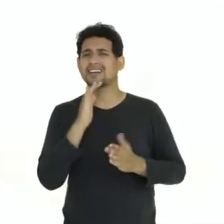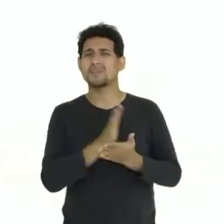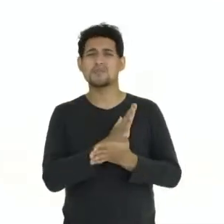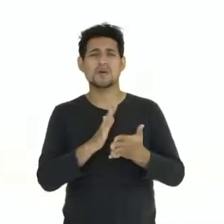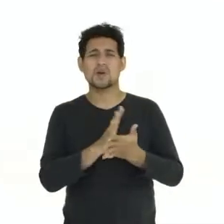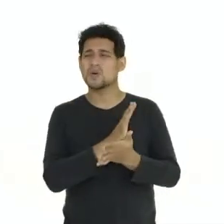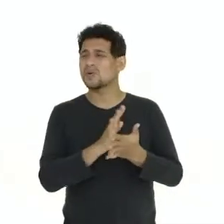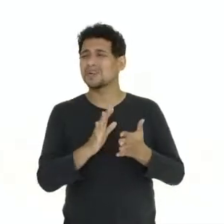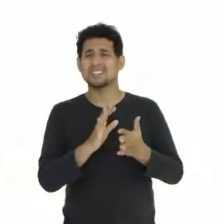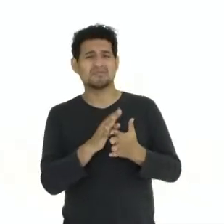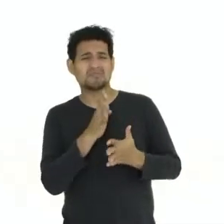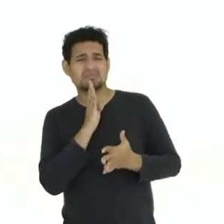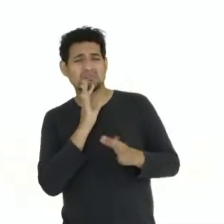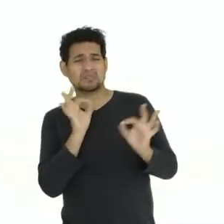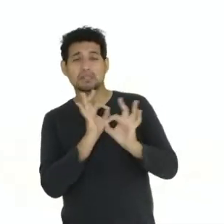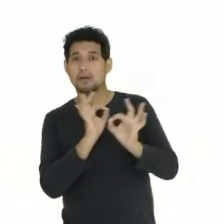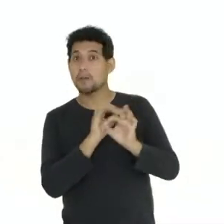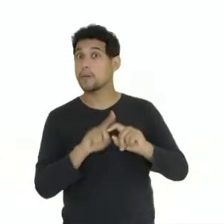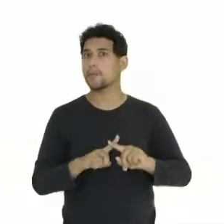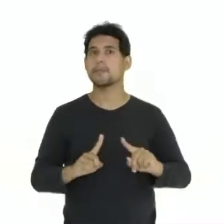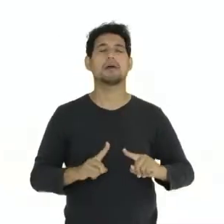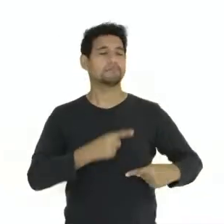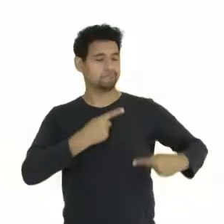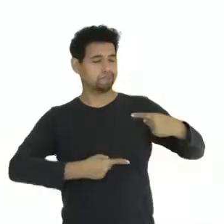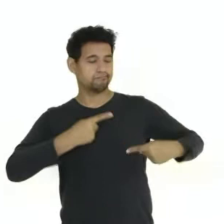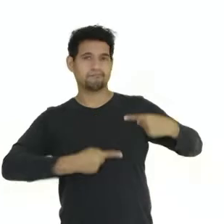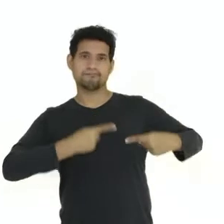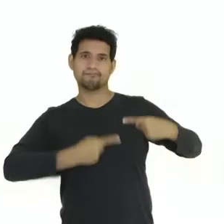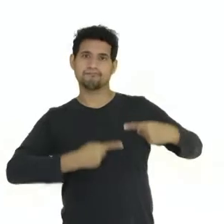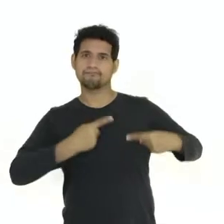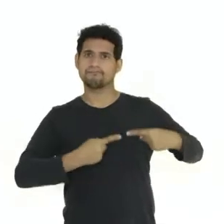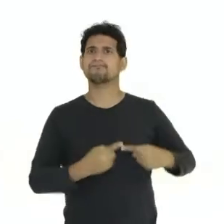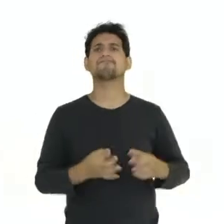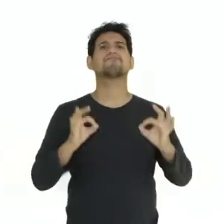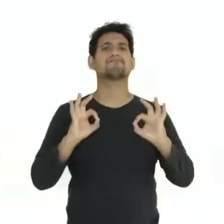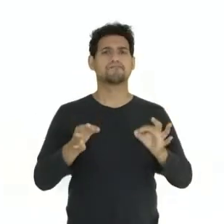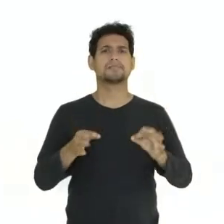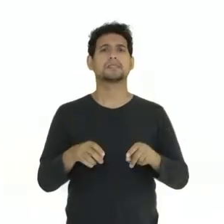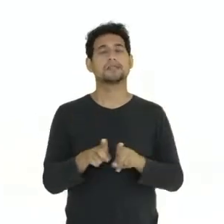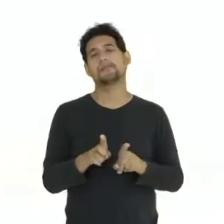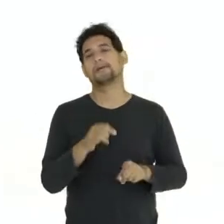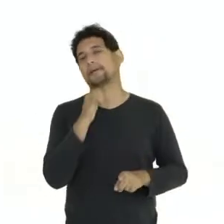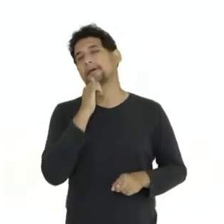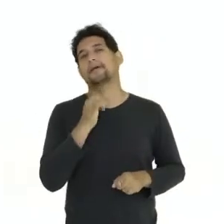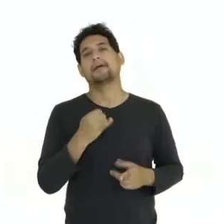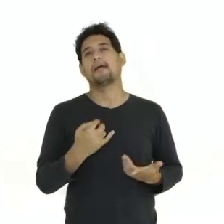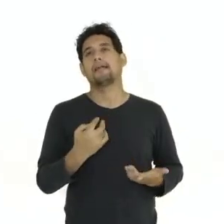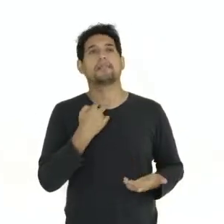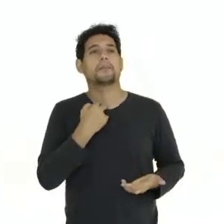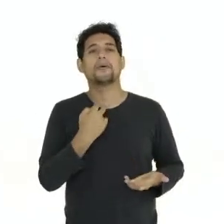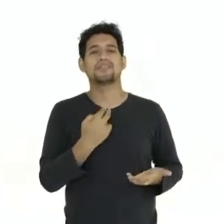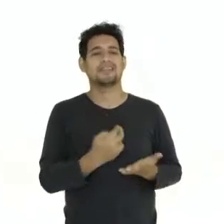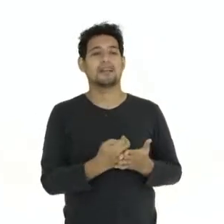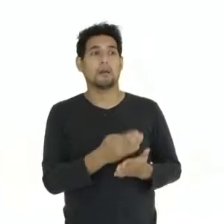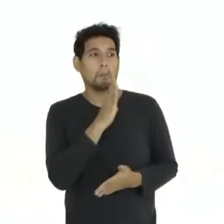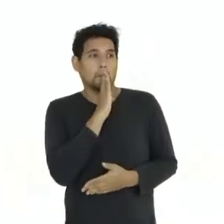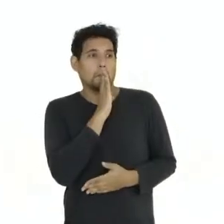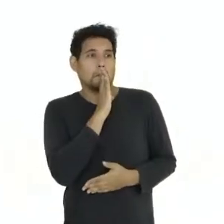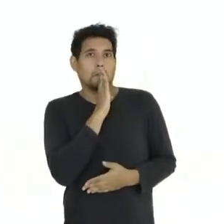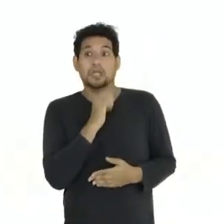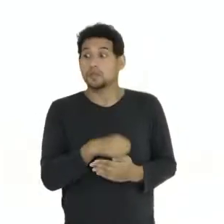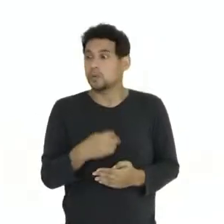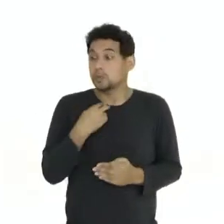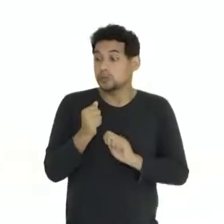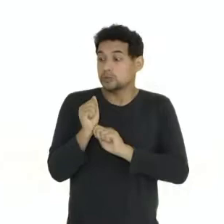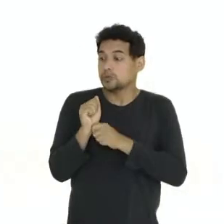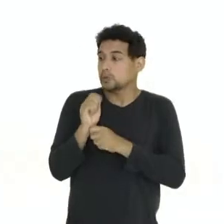distante, desconhecido. Mas a política definitivamente não pode ser tratada como tabu ou